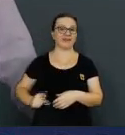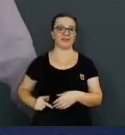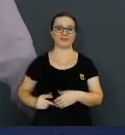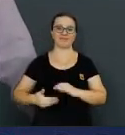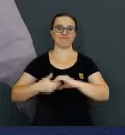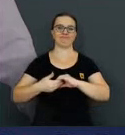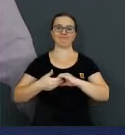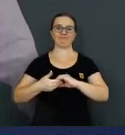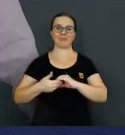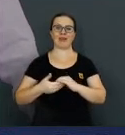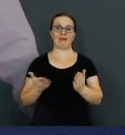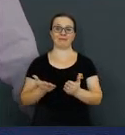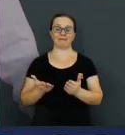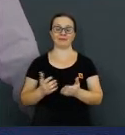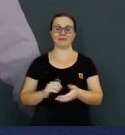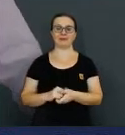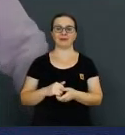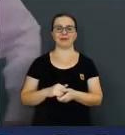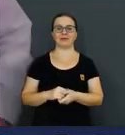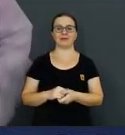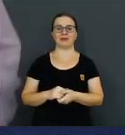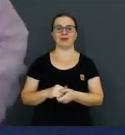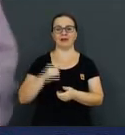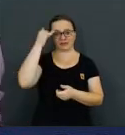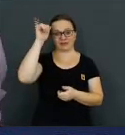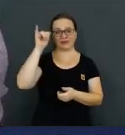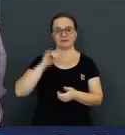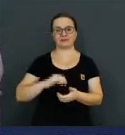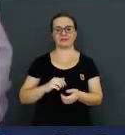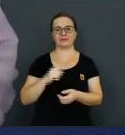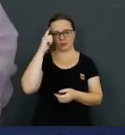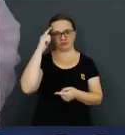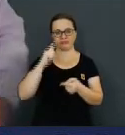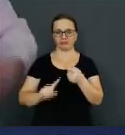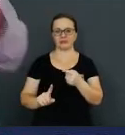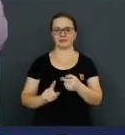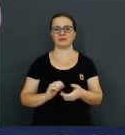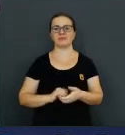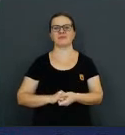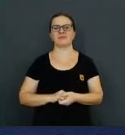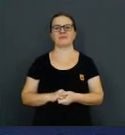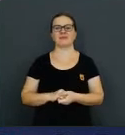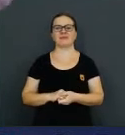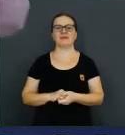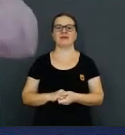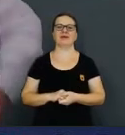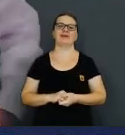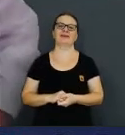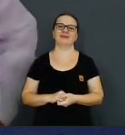nos irmãos é muito bom. Hoje de manhã dei um monte de abraço nos irmãos, até quando acalmou, daí já tirei o álcool gel, já dei uma